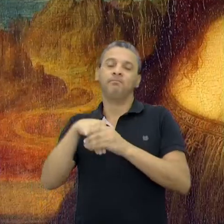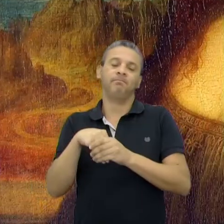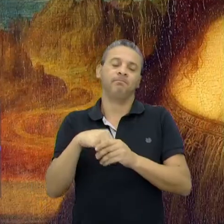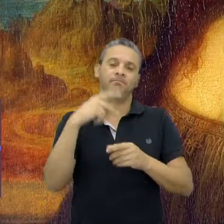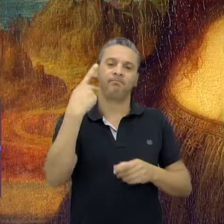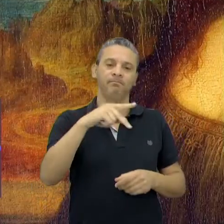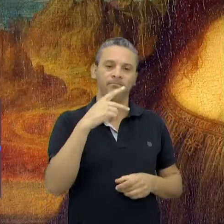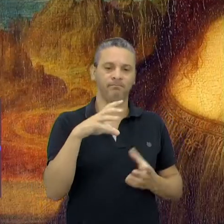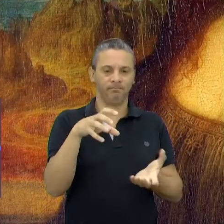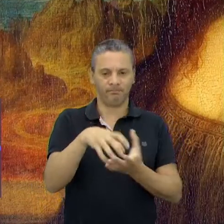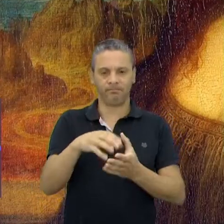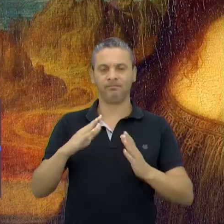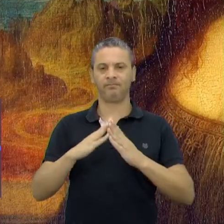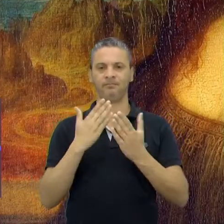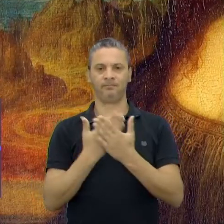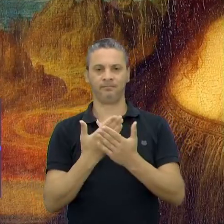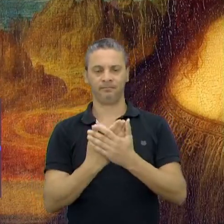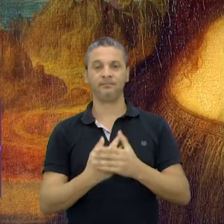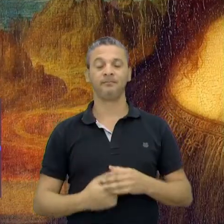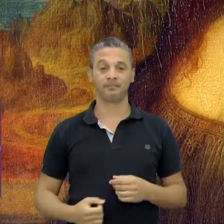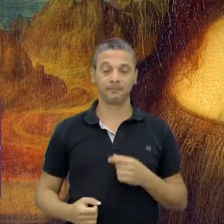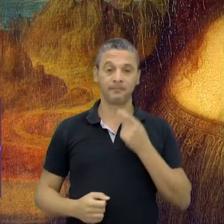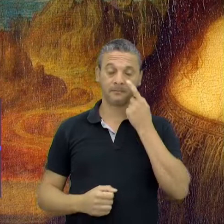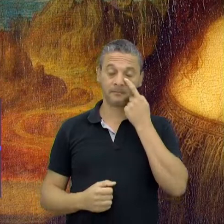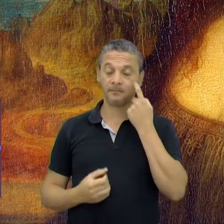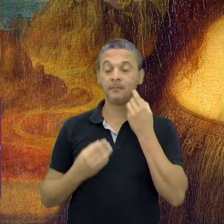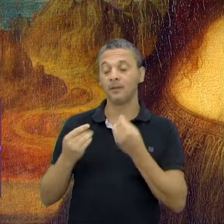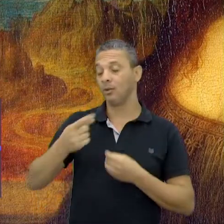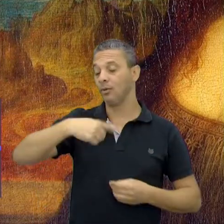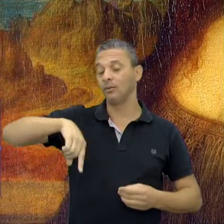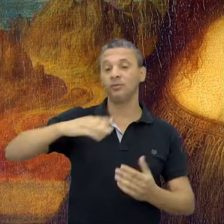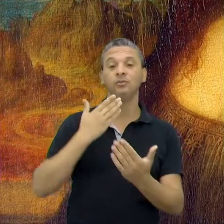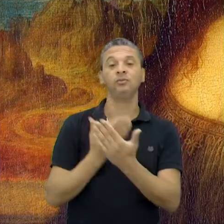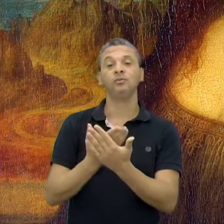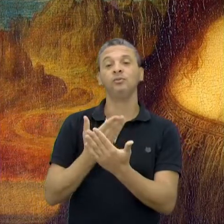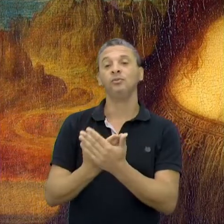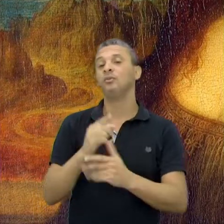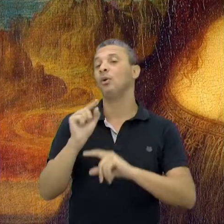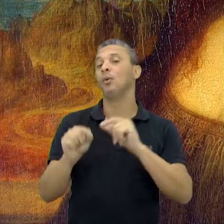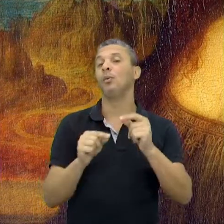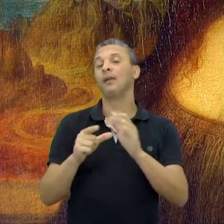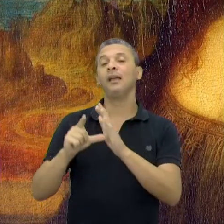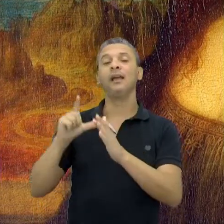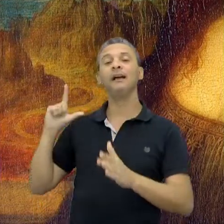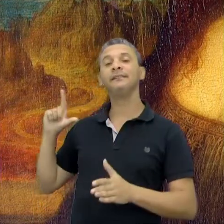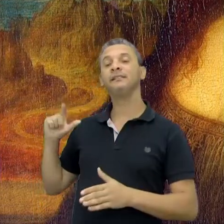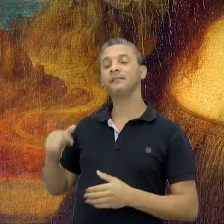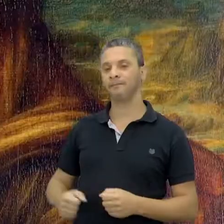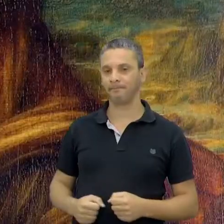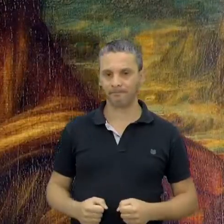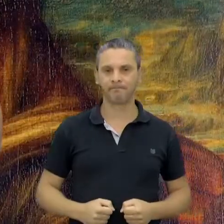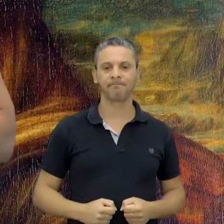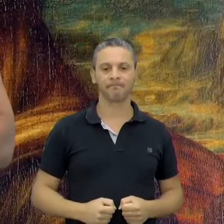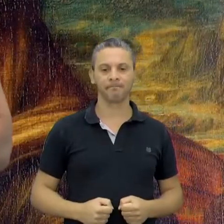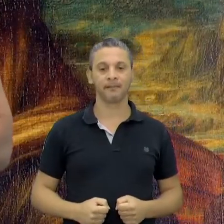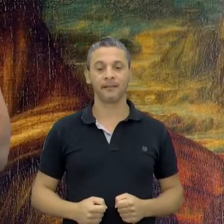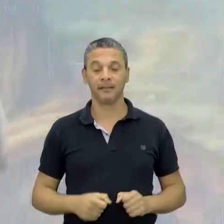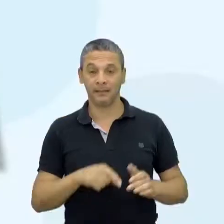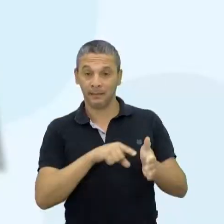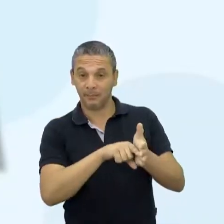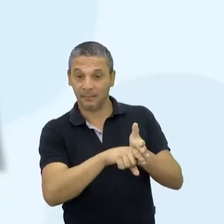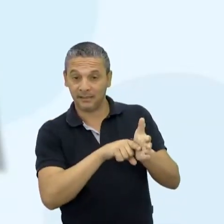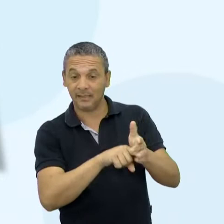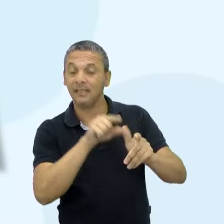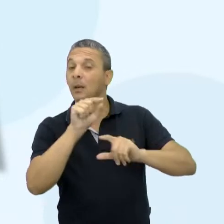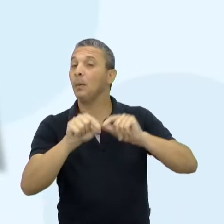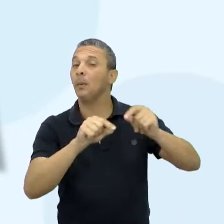sua unidade escolar, tá certo, gente? O que nós estudamos na aula anterior, Pro Fernanda? Você consegue falar pra gente? Nós pesquisamos e